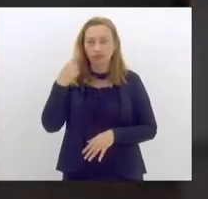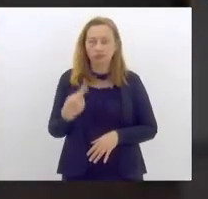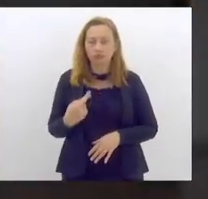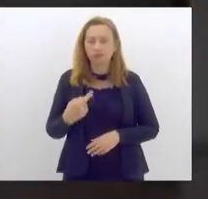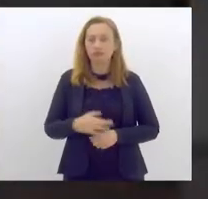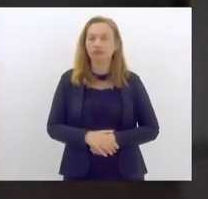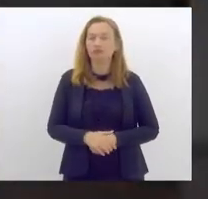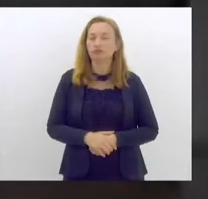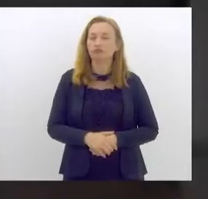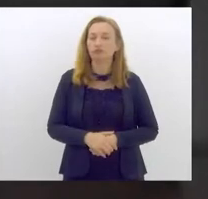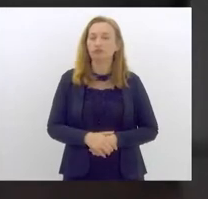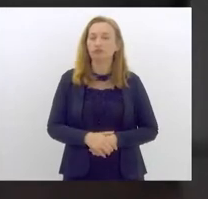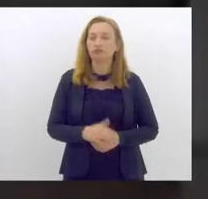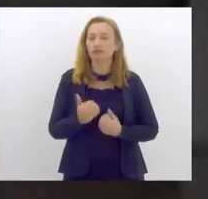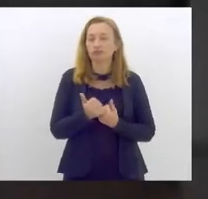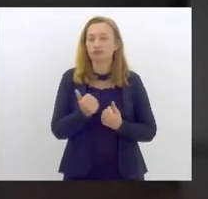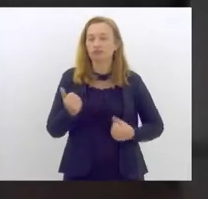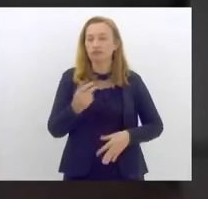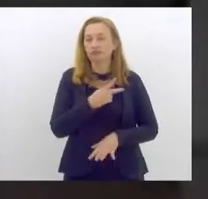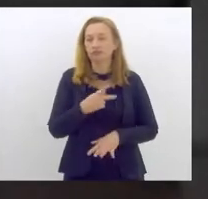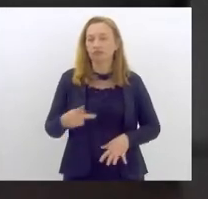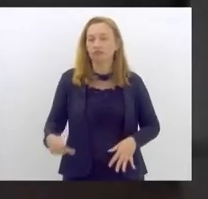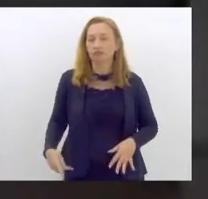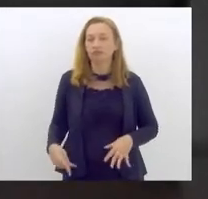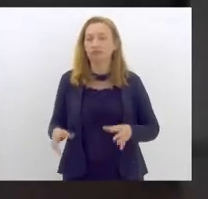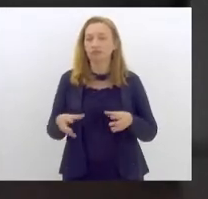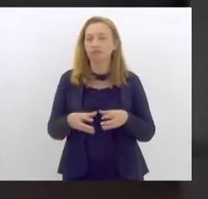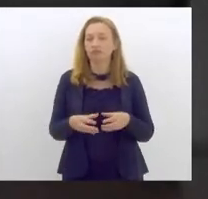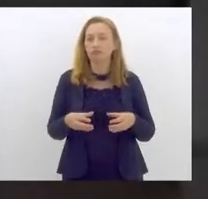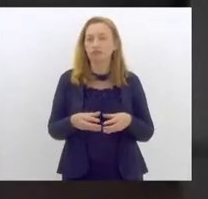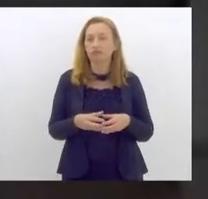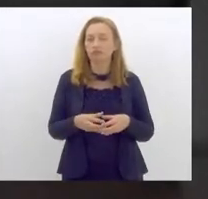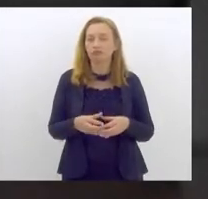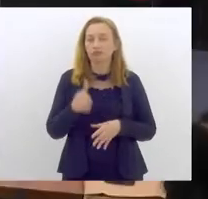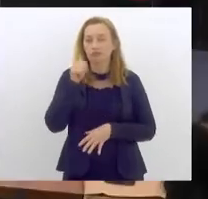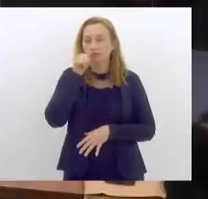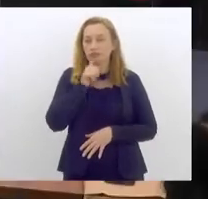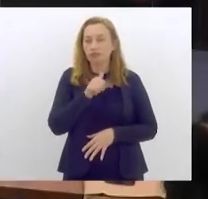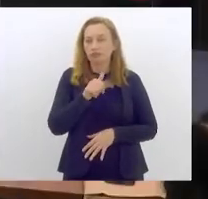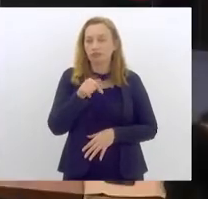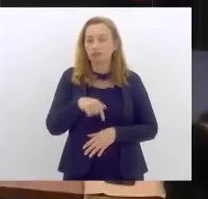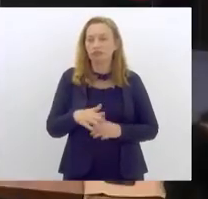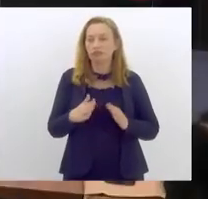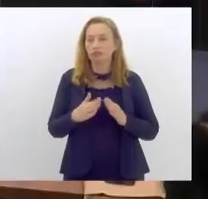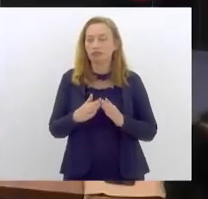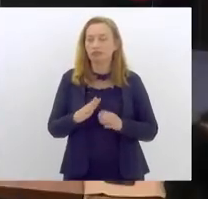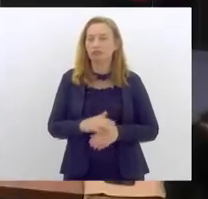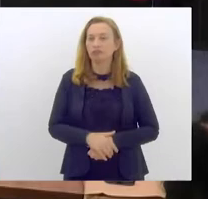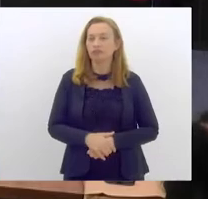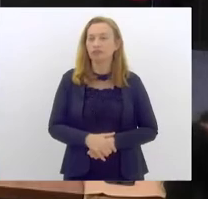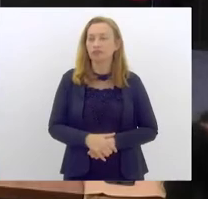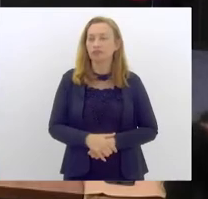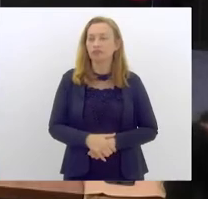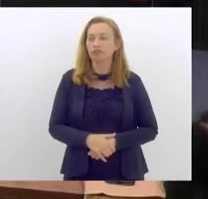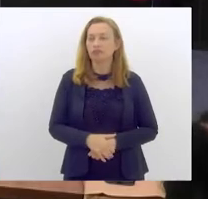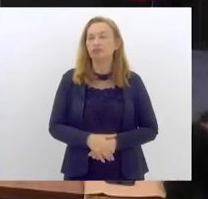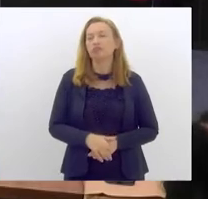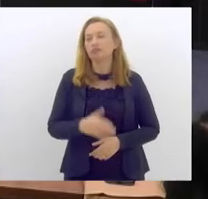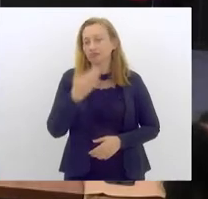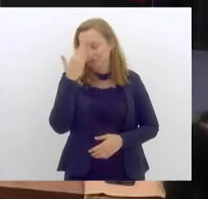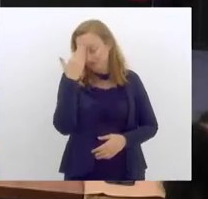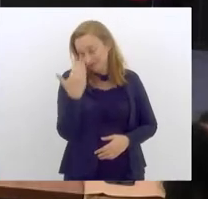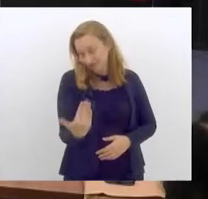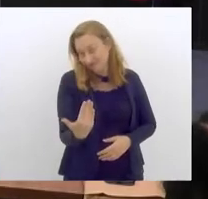Souza vice-presidente da comissão de mulheres aqui da casa muito